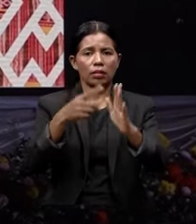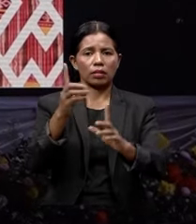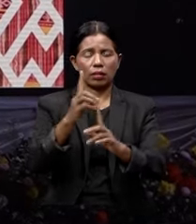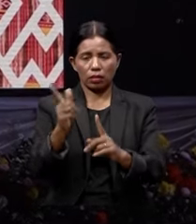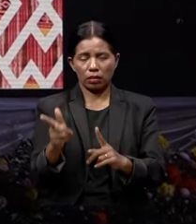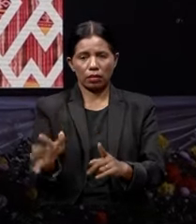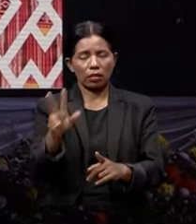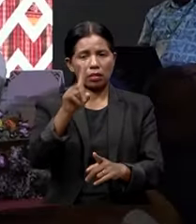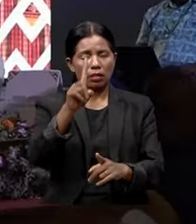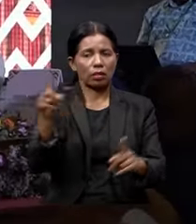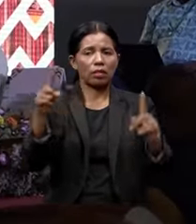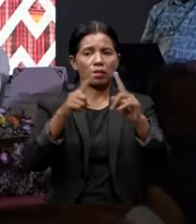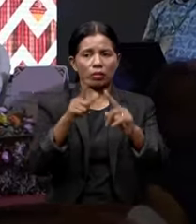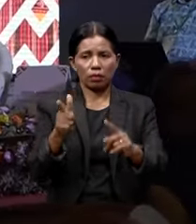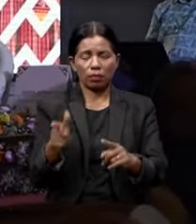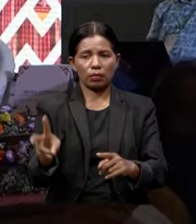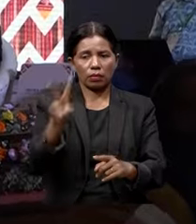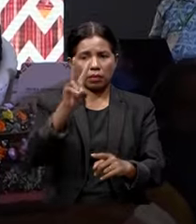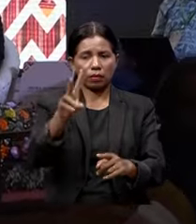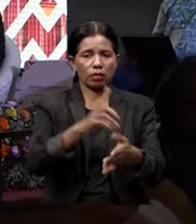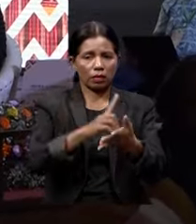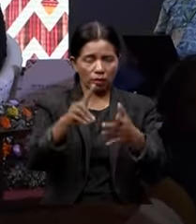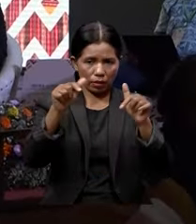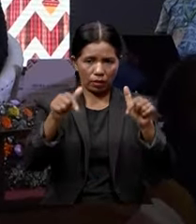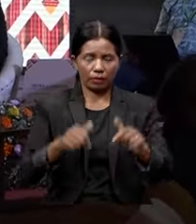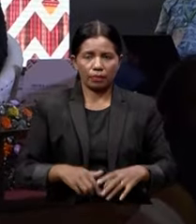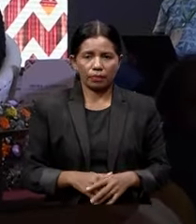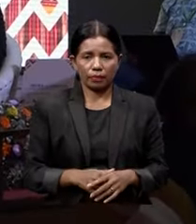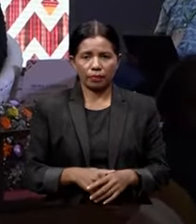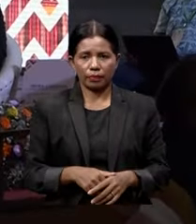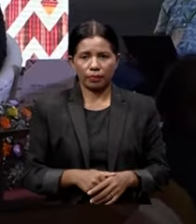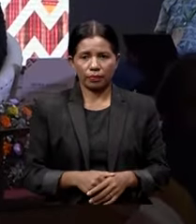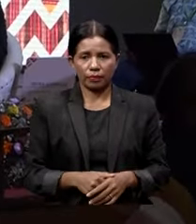Nulu Resinida, Toloron Rua Nulu Resin Rua, Semana Ne, Equipa Cobertura, GMN.